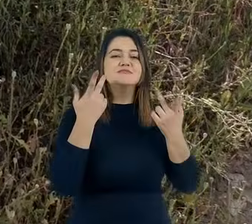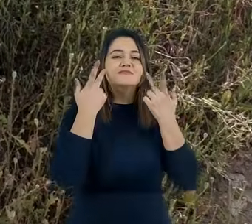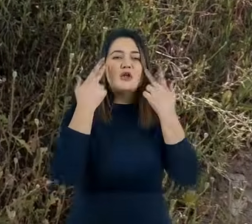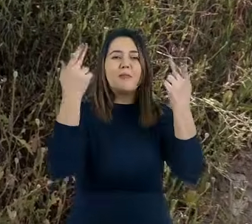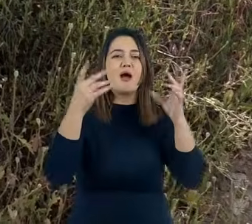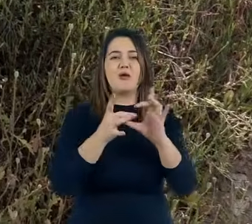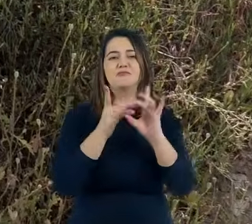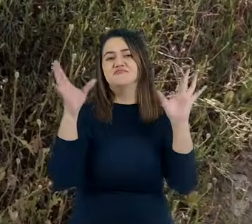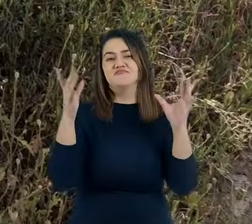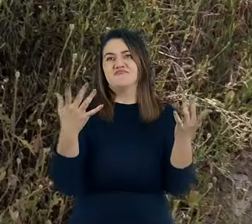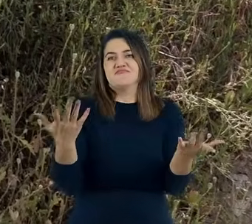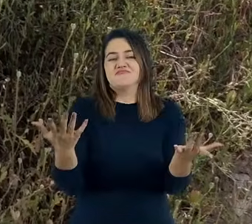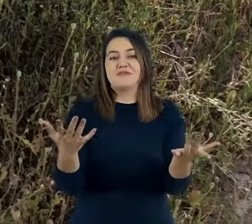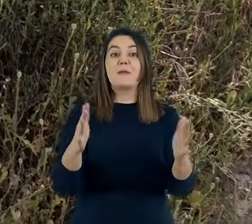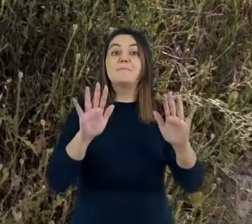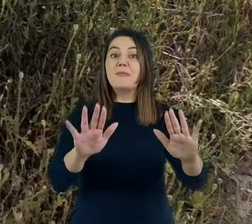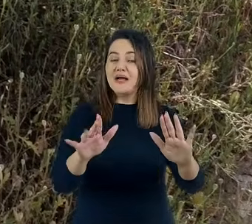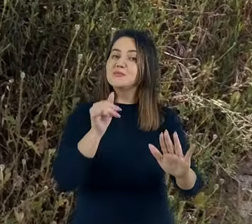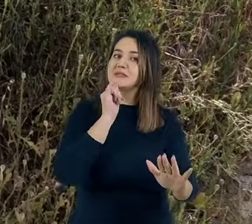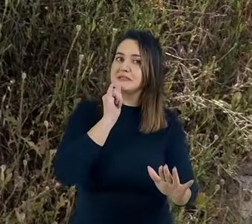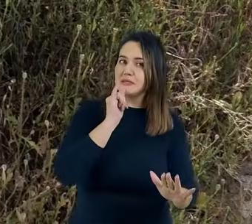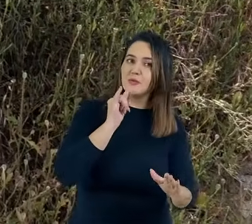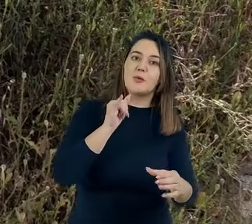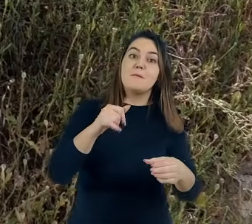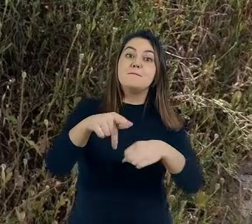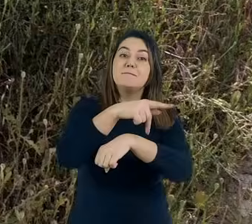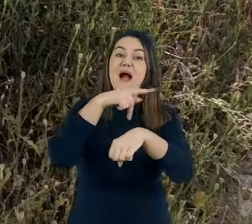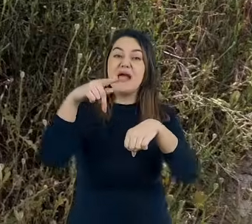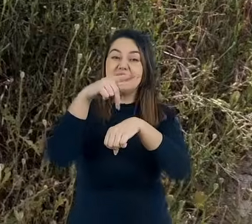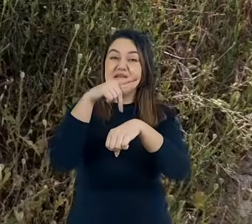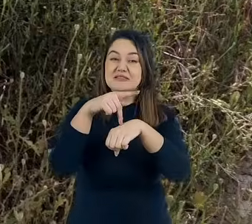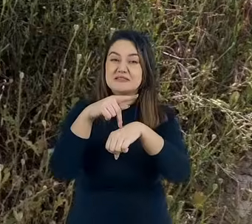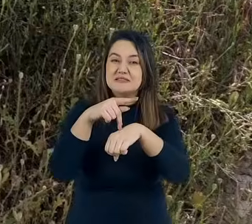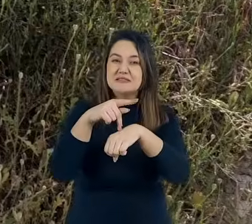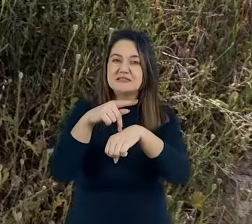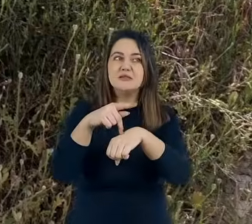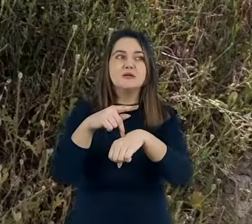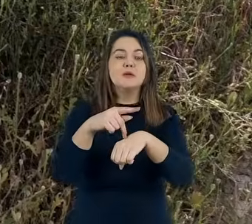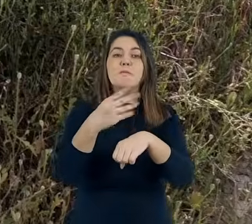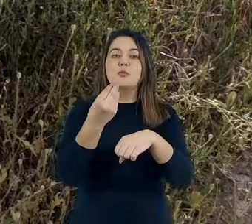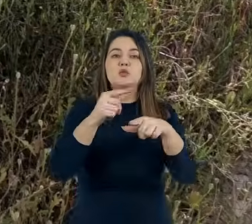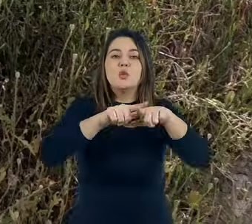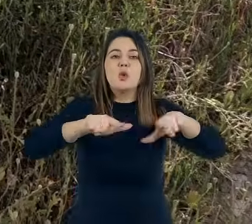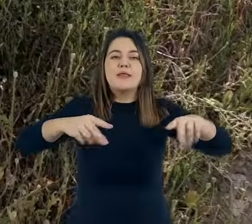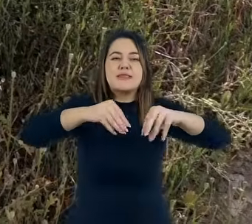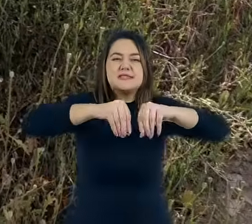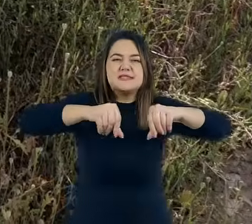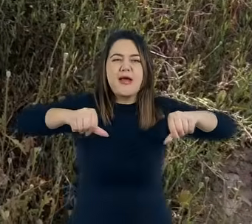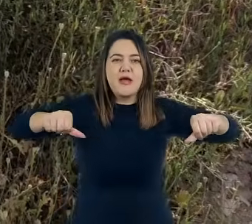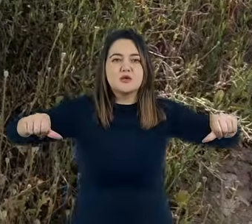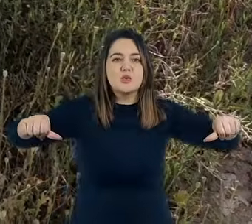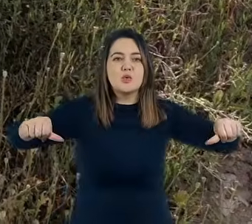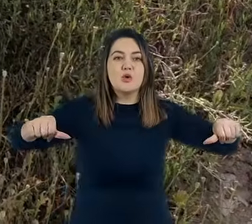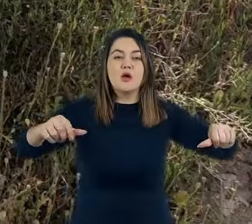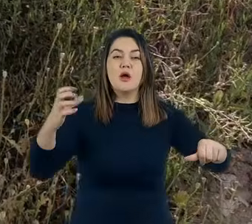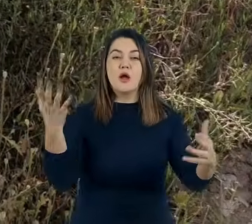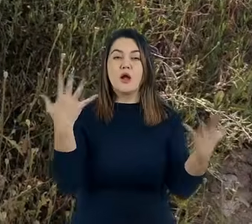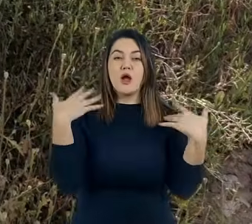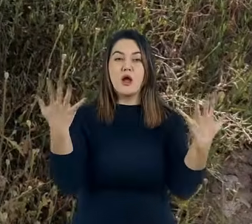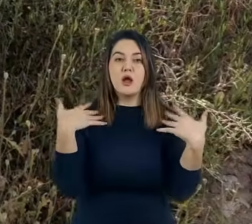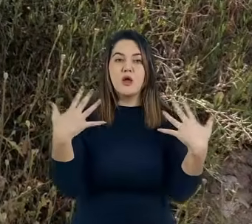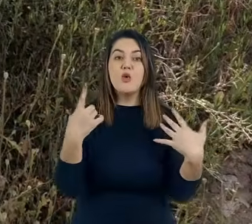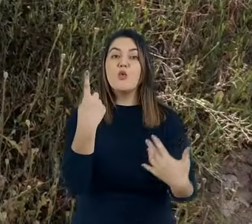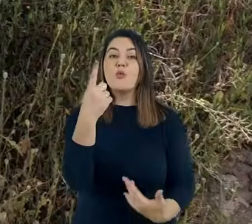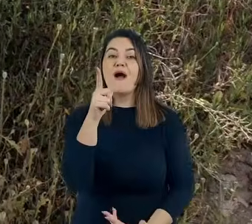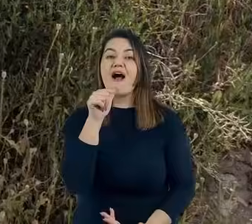refrigerante, talvez não faça tanto efeito. Mas um copo d'água gelada, num lugar desértico e quente como